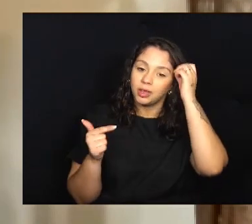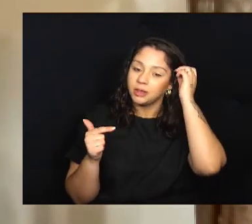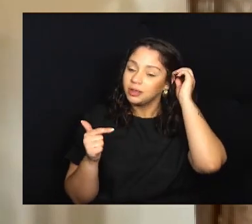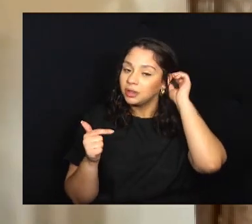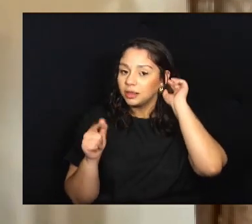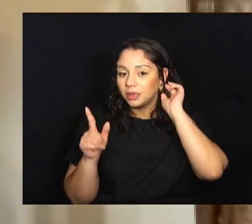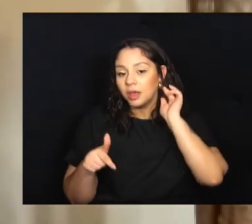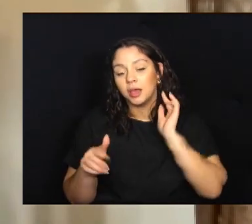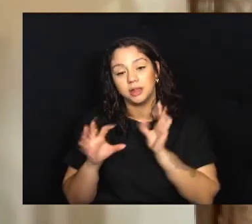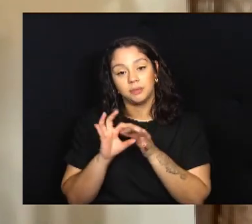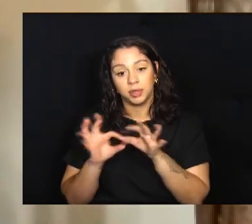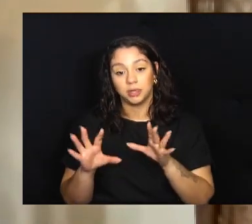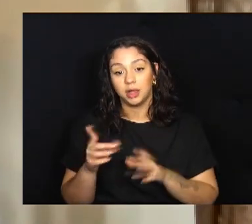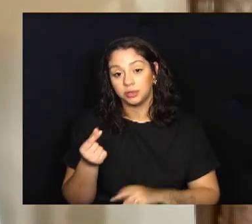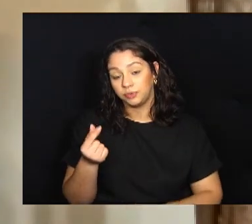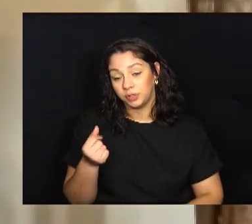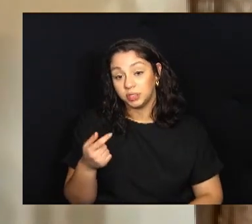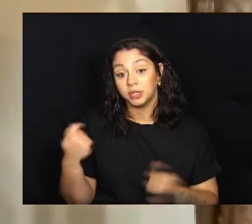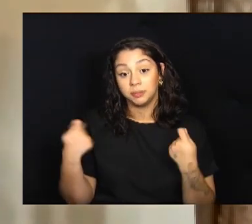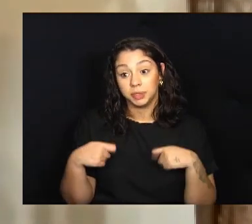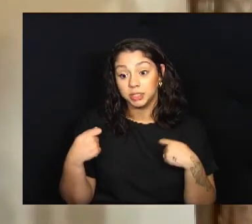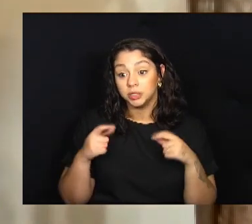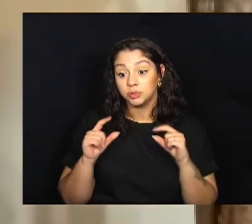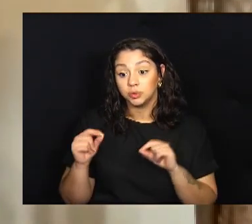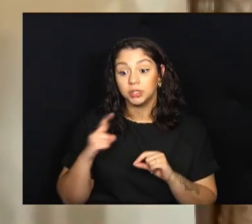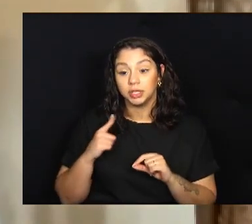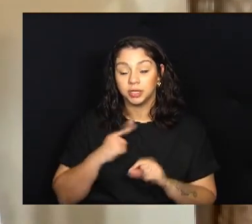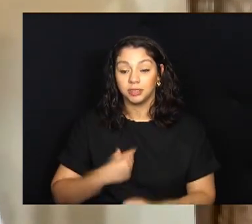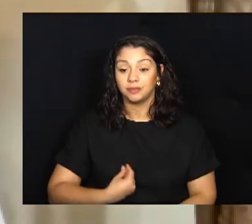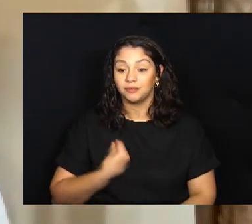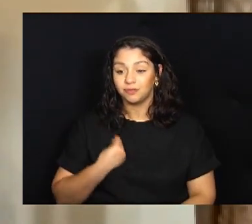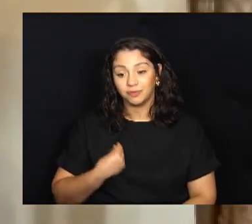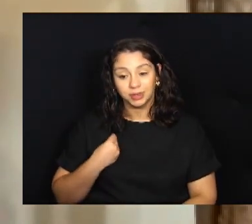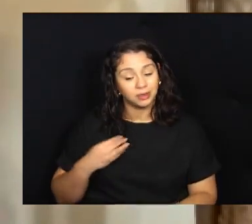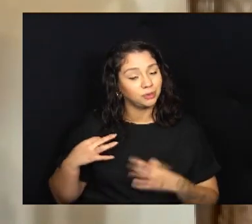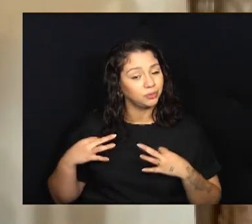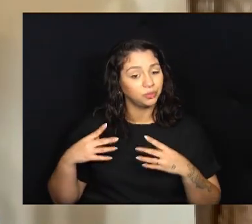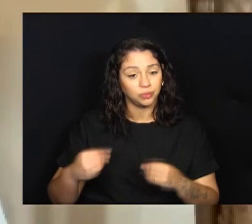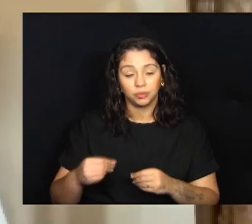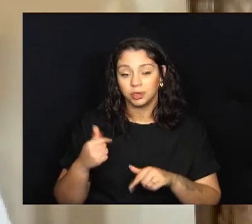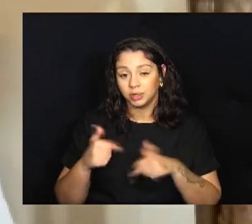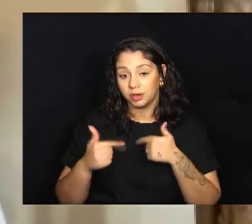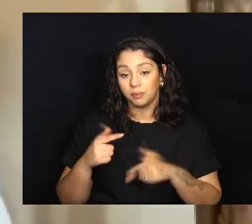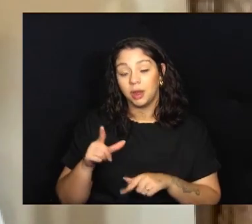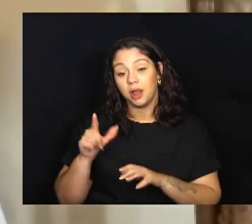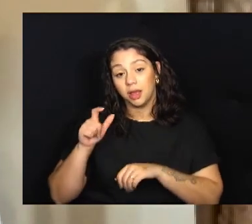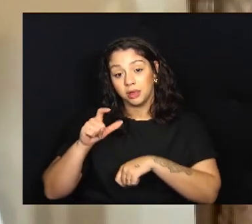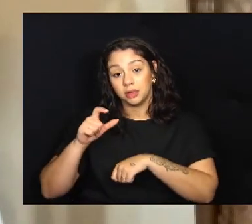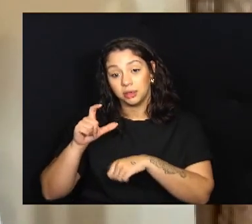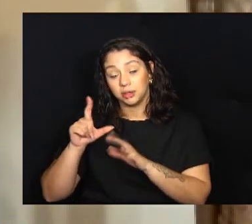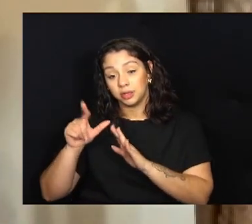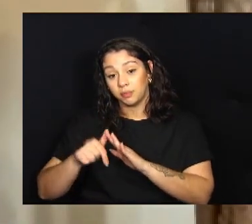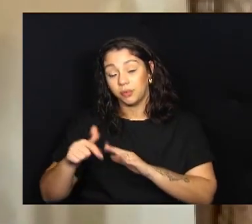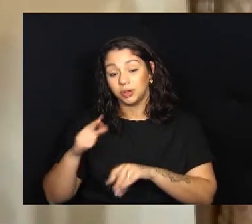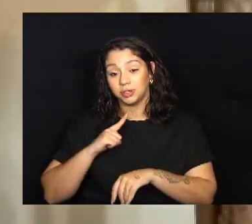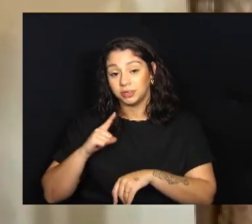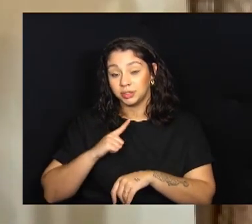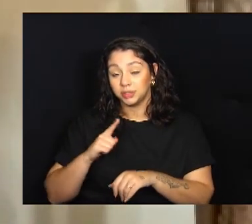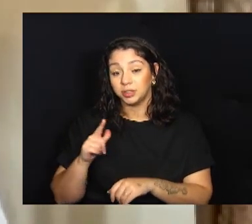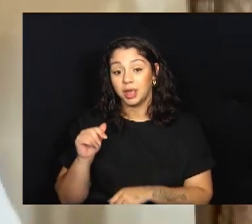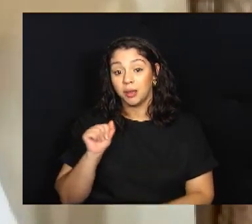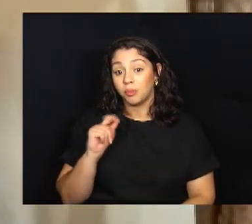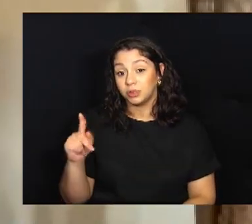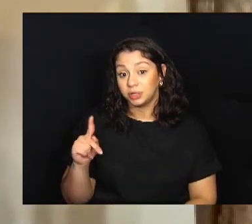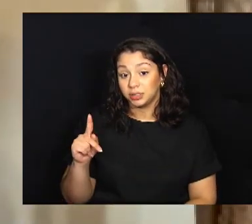essa liberdade financeira. Você vai precisar trabalhar a vida toda e mesmo ao se aposentar com a fatia de acumulação, o